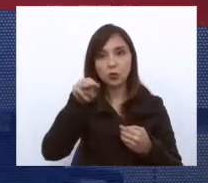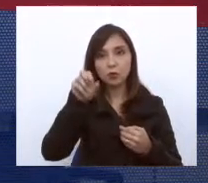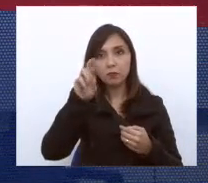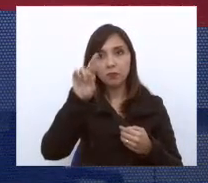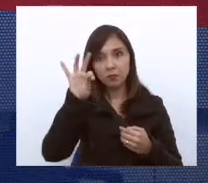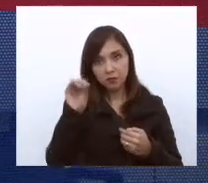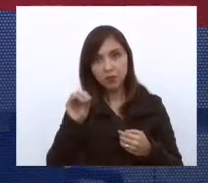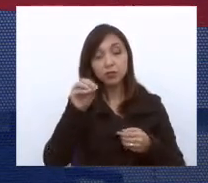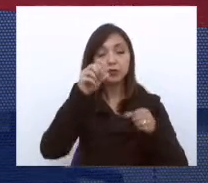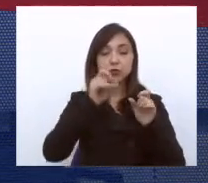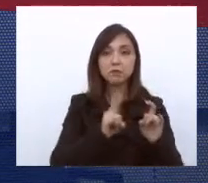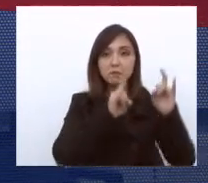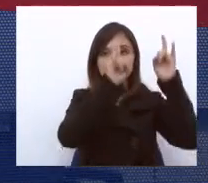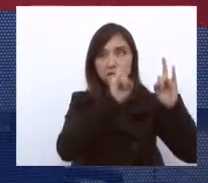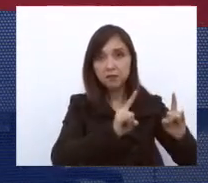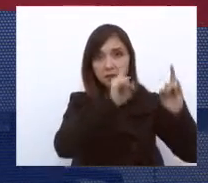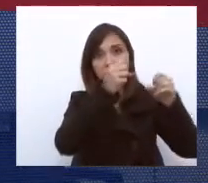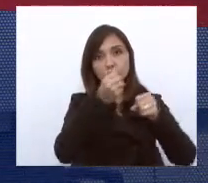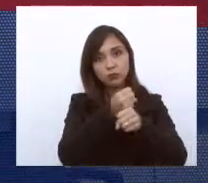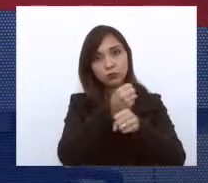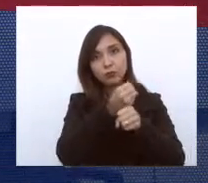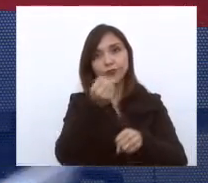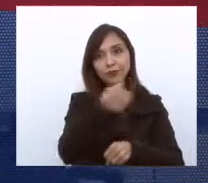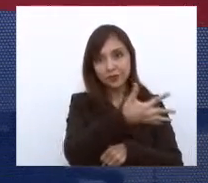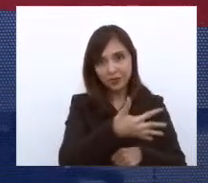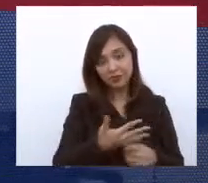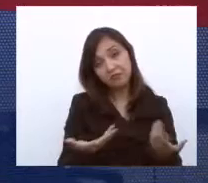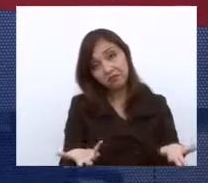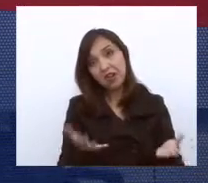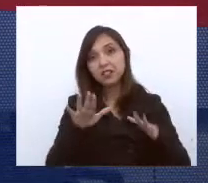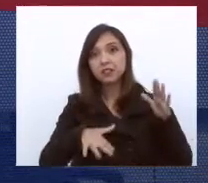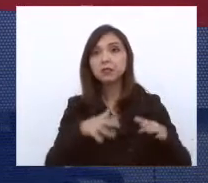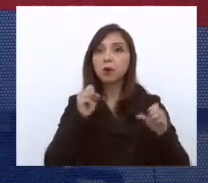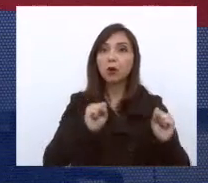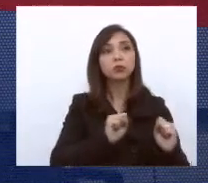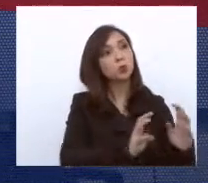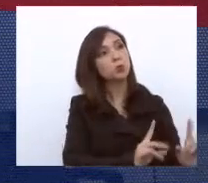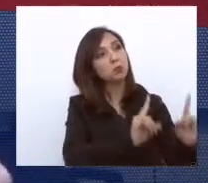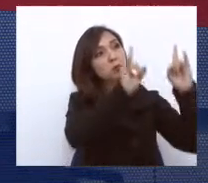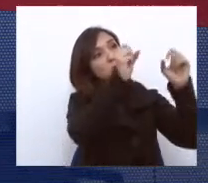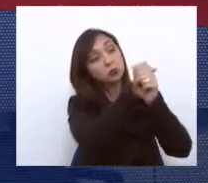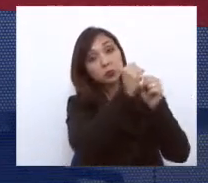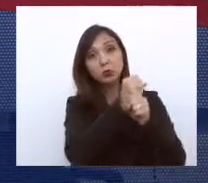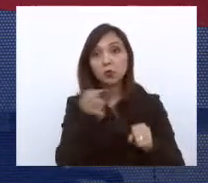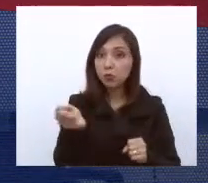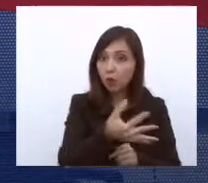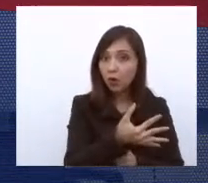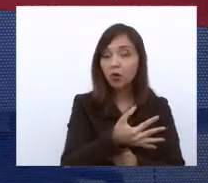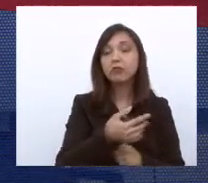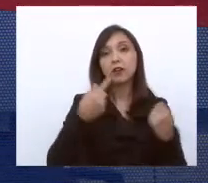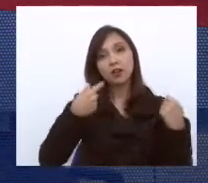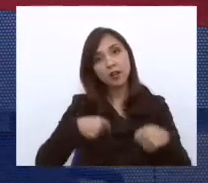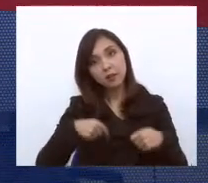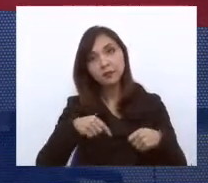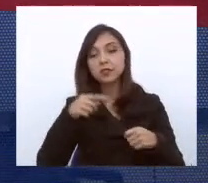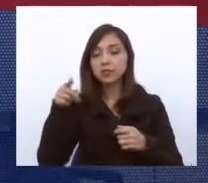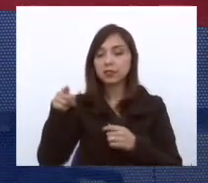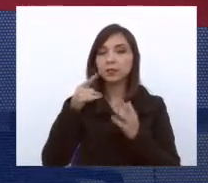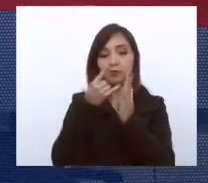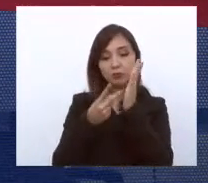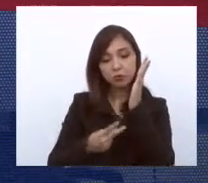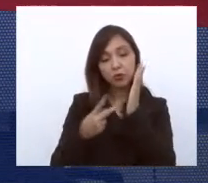prédios residenciais e comerciais construídos aqui na cidade. Então, de repente, vai haver uma nova construção, um prédio novo. E aí esse projeto aqui do pastor João